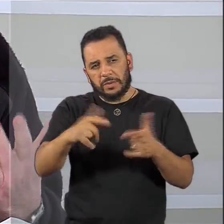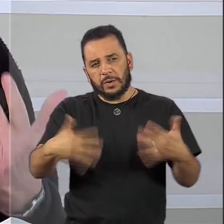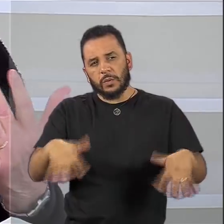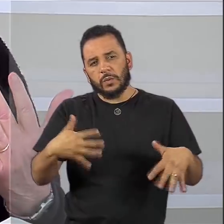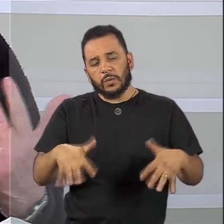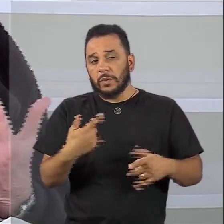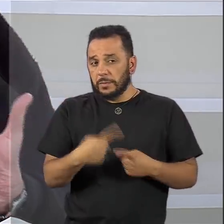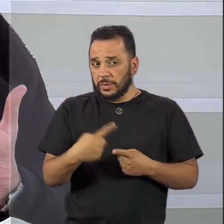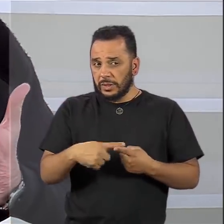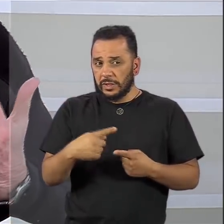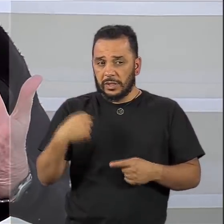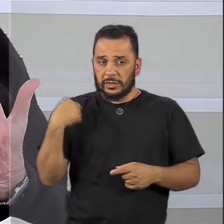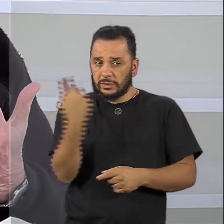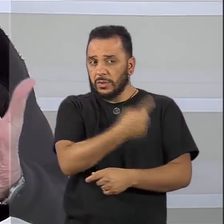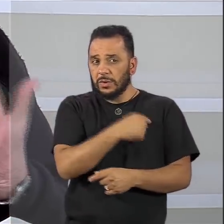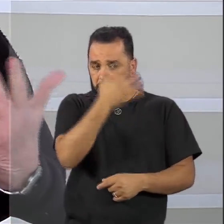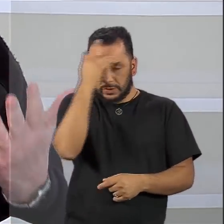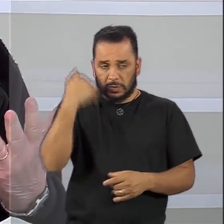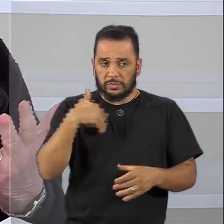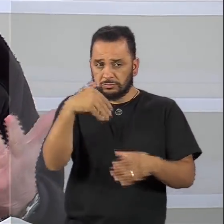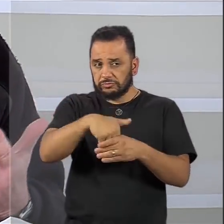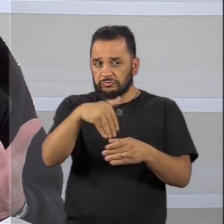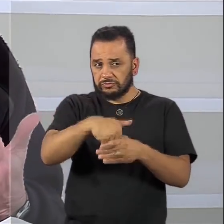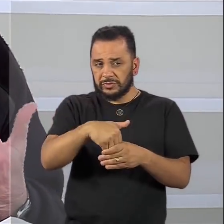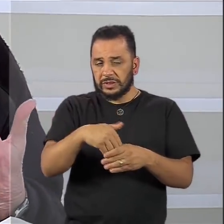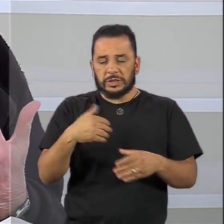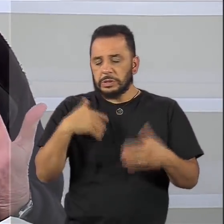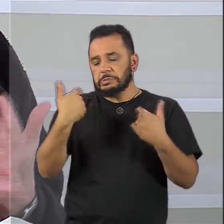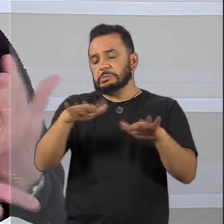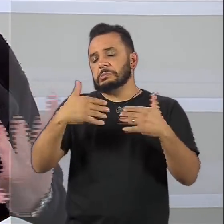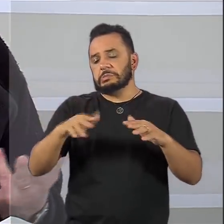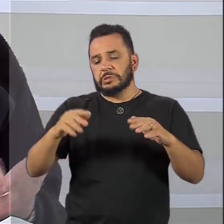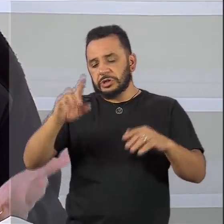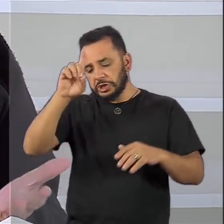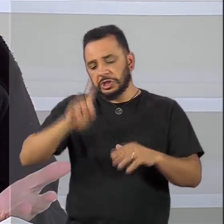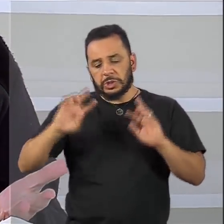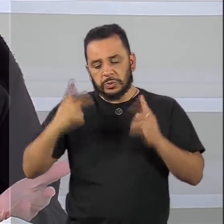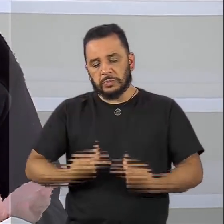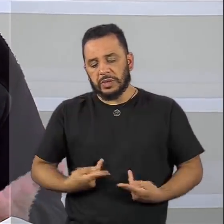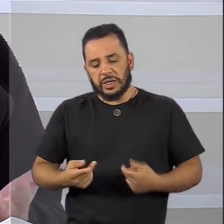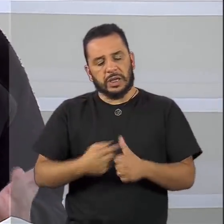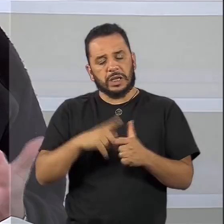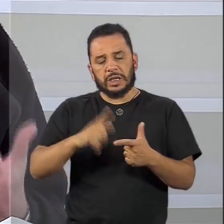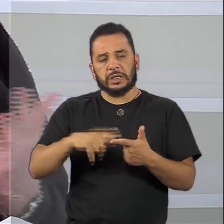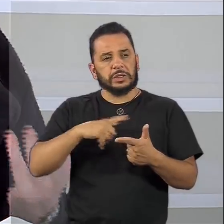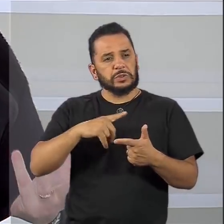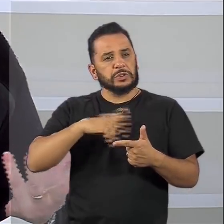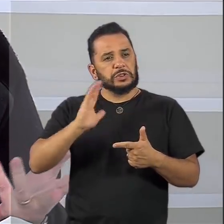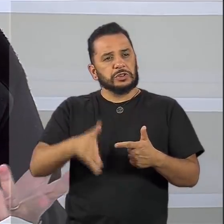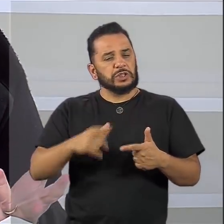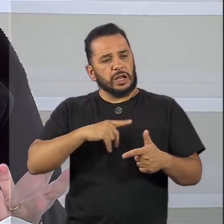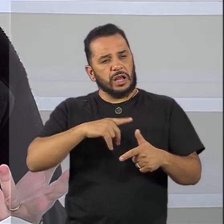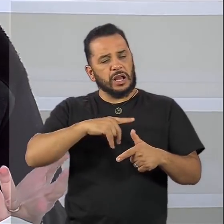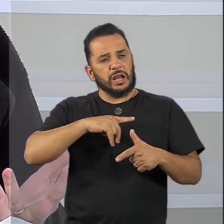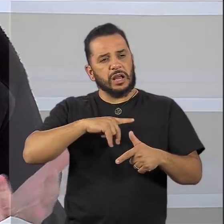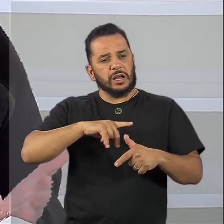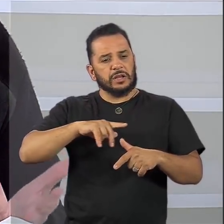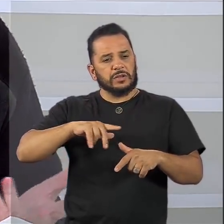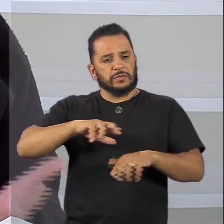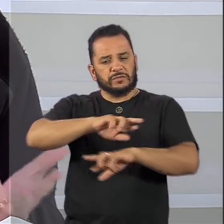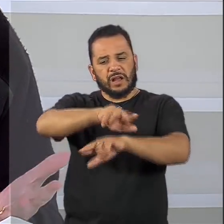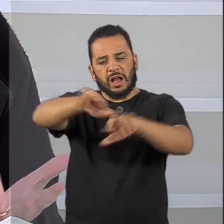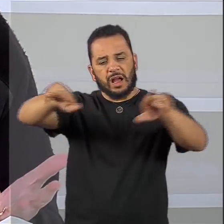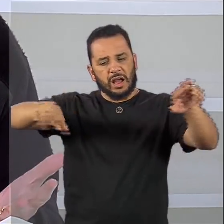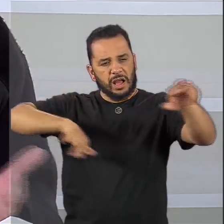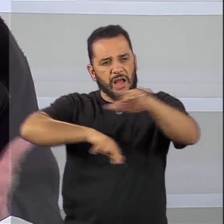o eleitorado brasileiro não se lixa para direitos humanos, o eleitorado brasileiro se lixa para a misoginia, se lixa para a